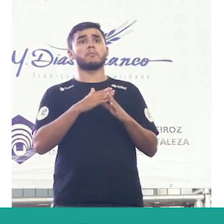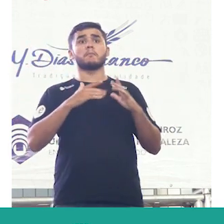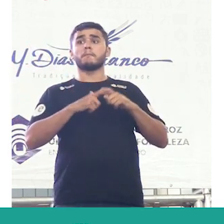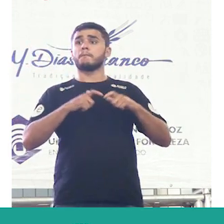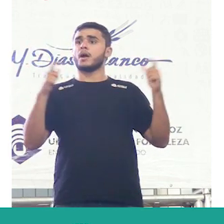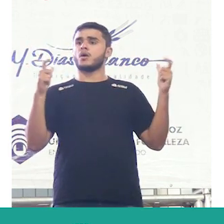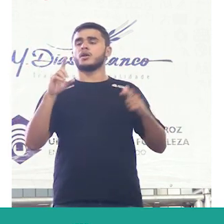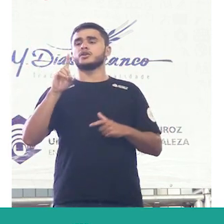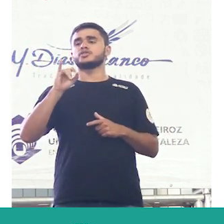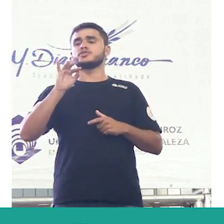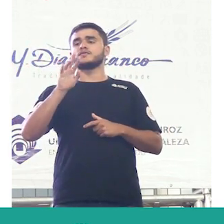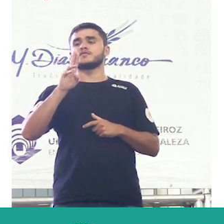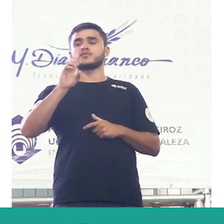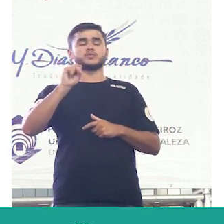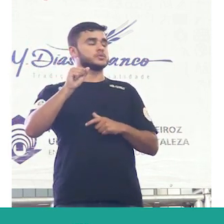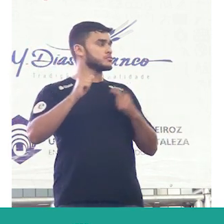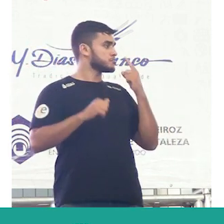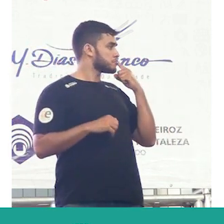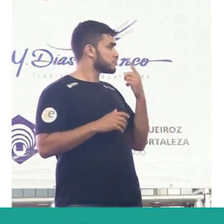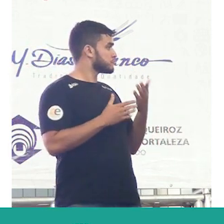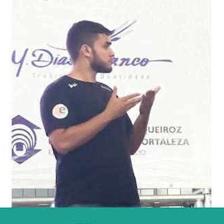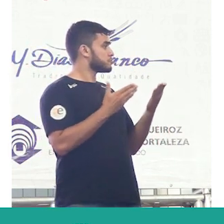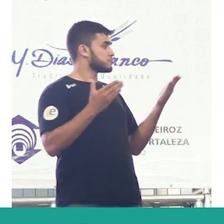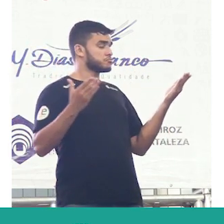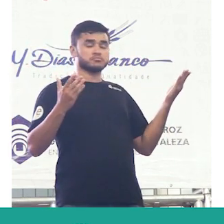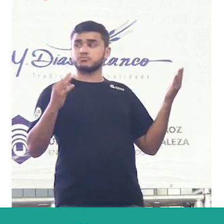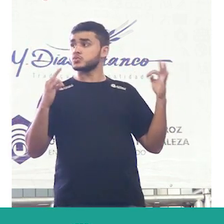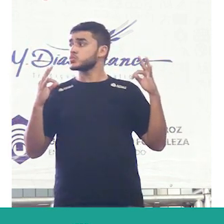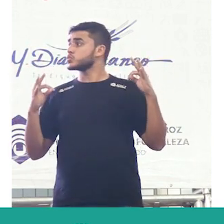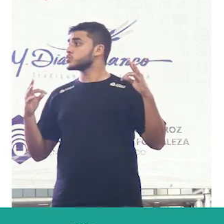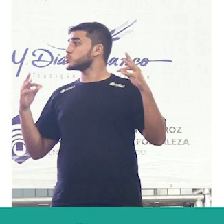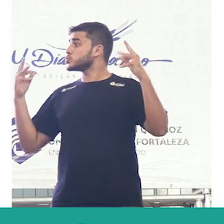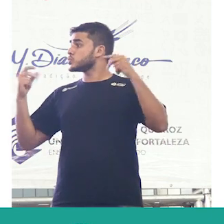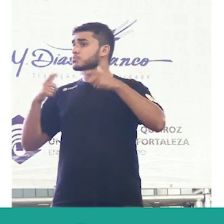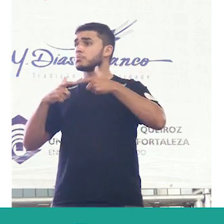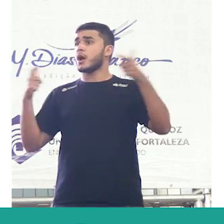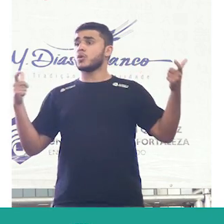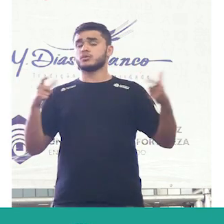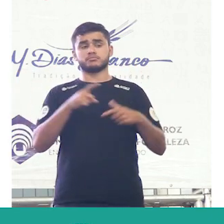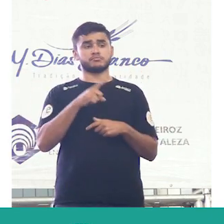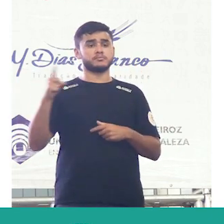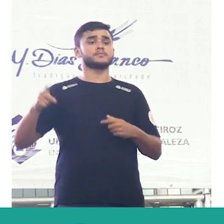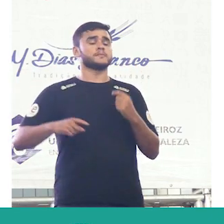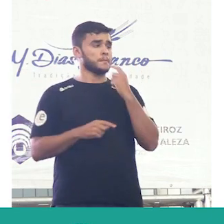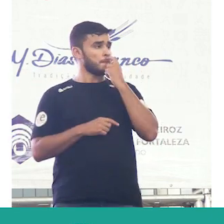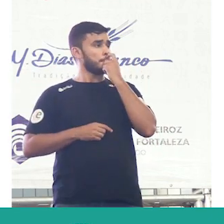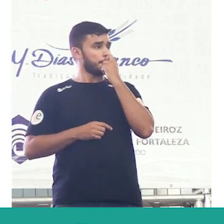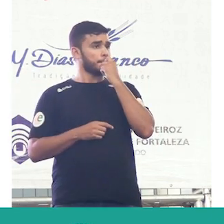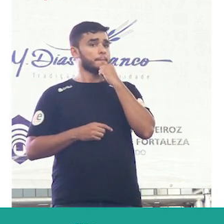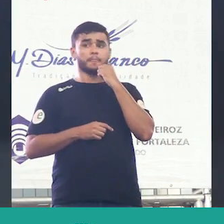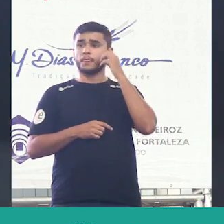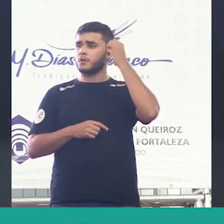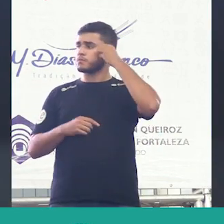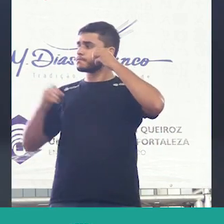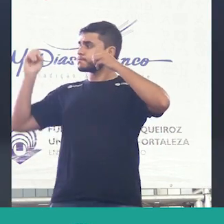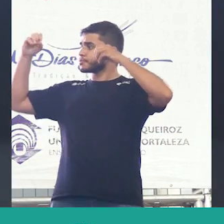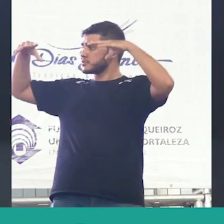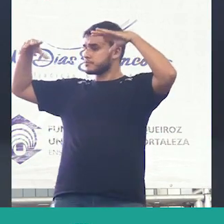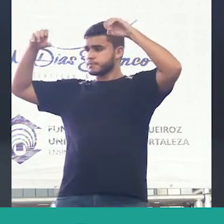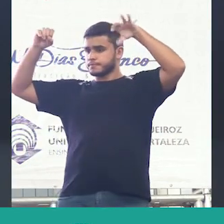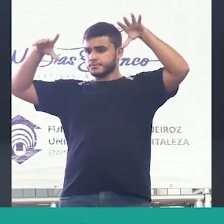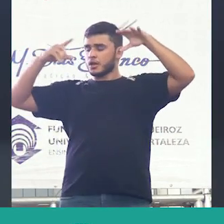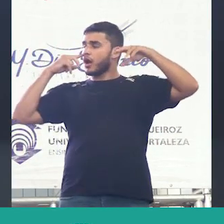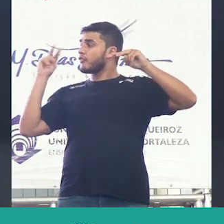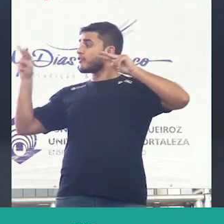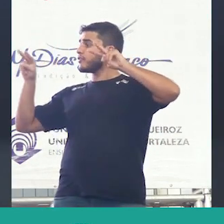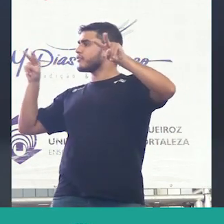você correr o olho aqui nesse nosso ambiente, a maioria dos objetos são reflexões